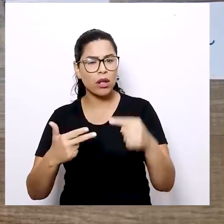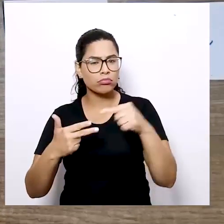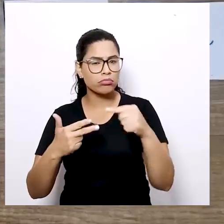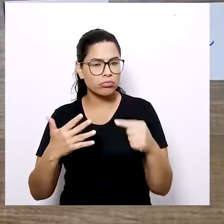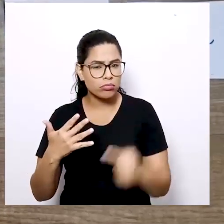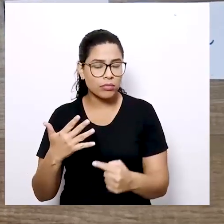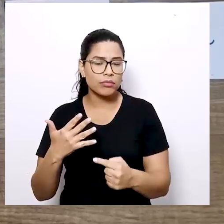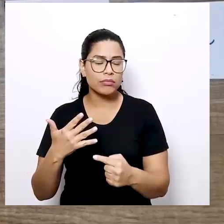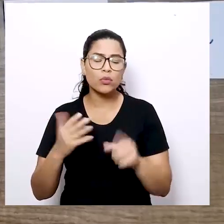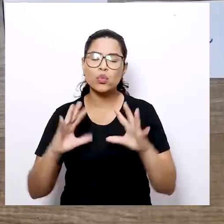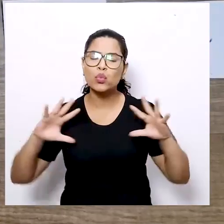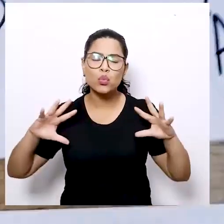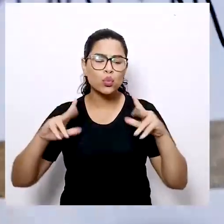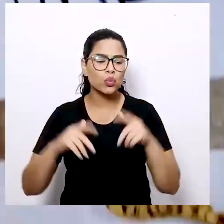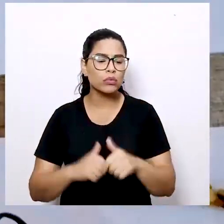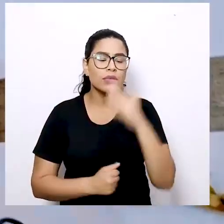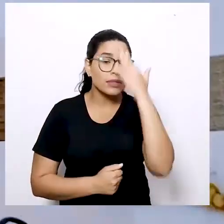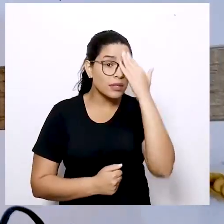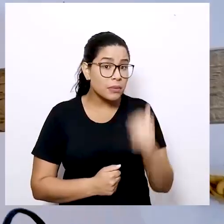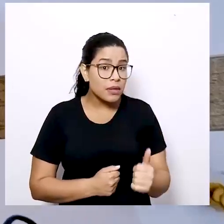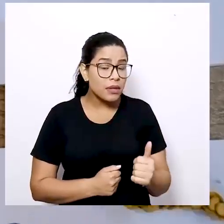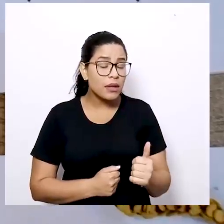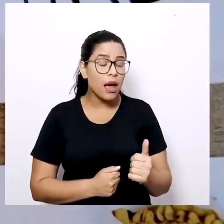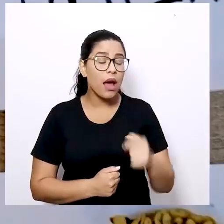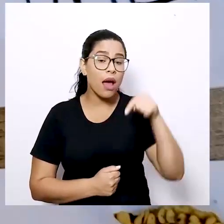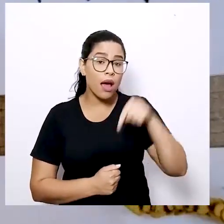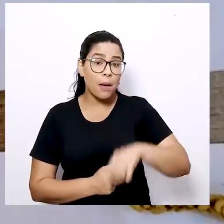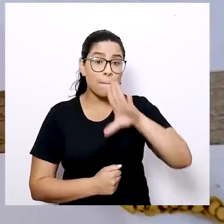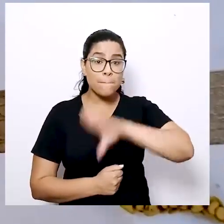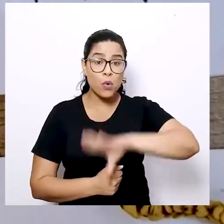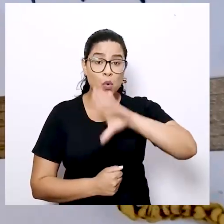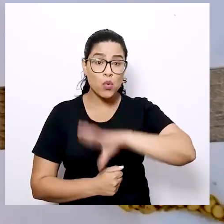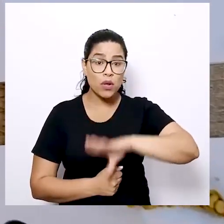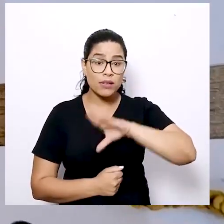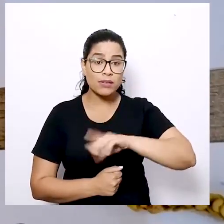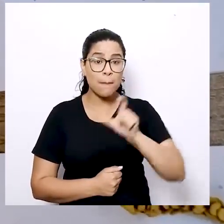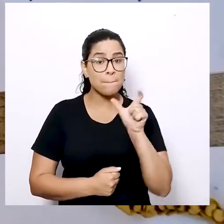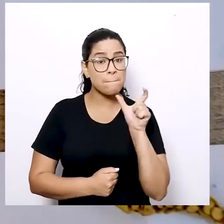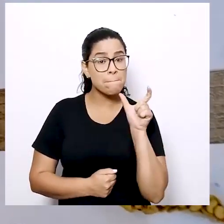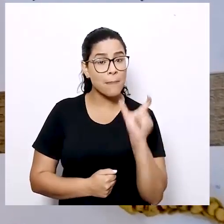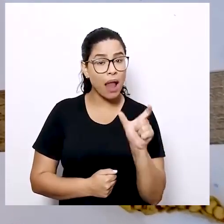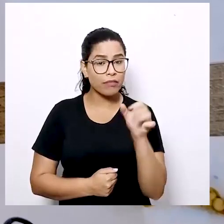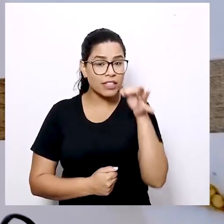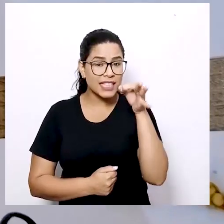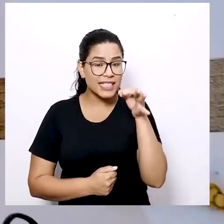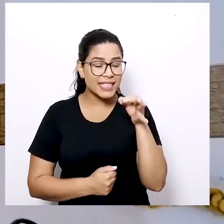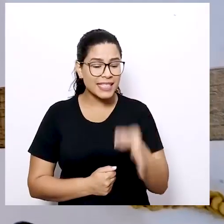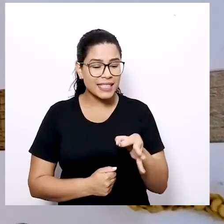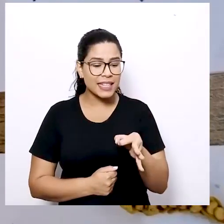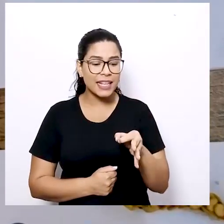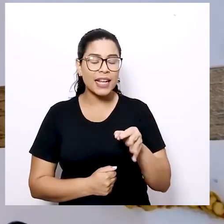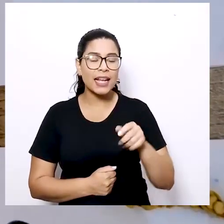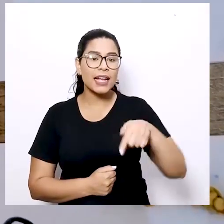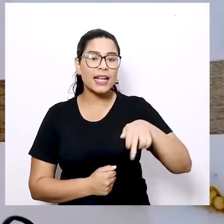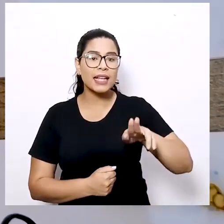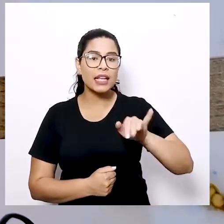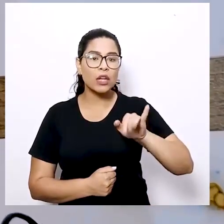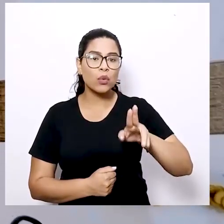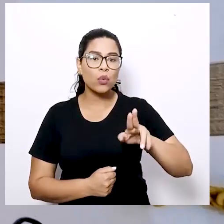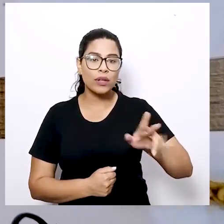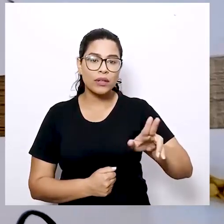gergelim, kiwi. Vocês sabiam que na língua portuguesa essa é a maneira correta de escrever